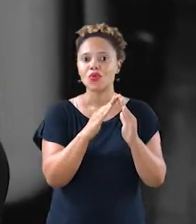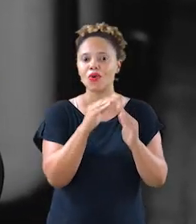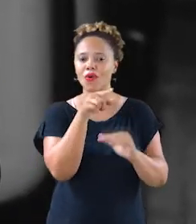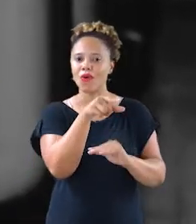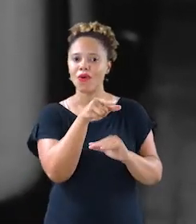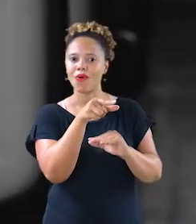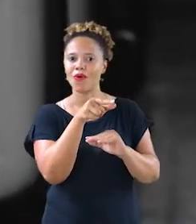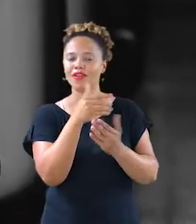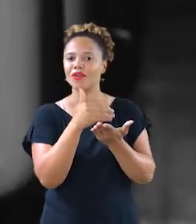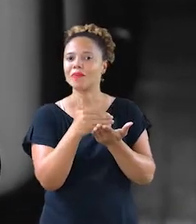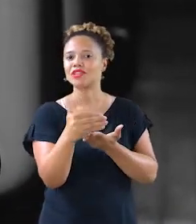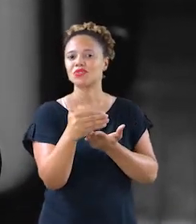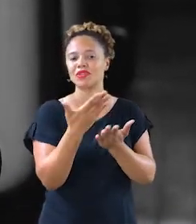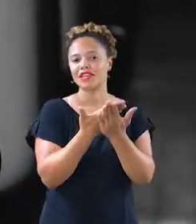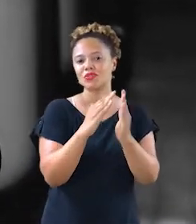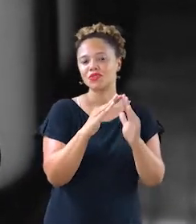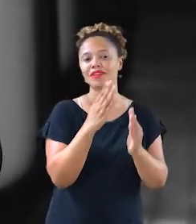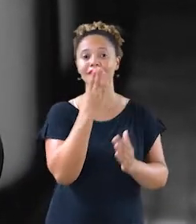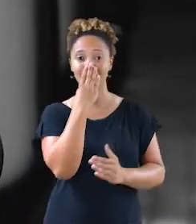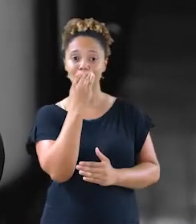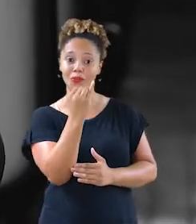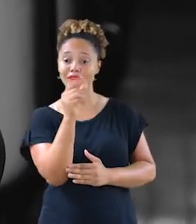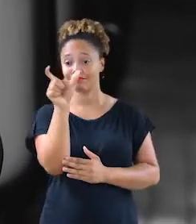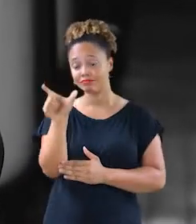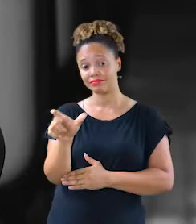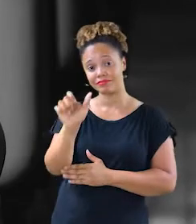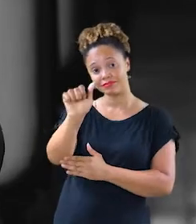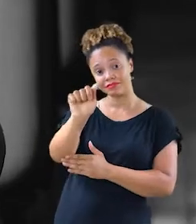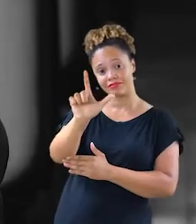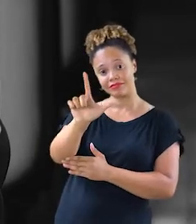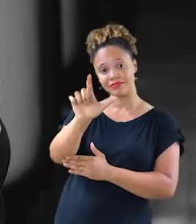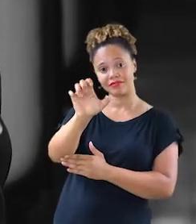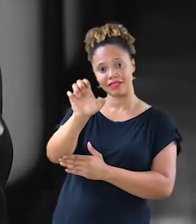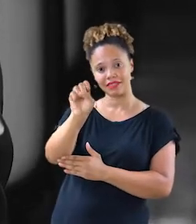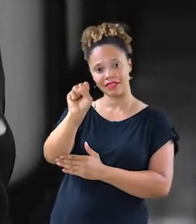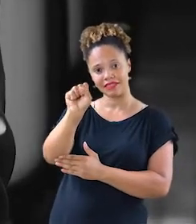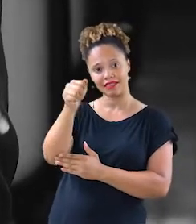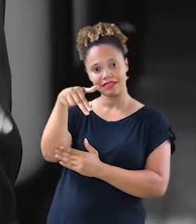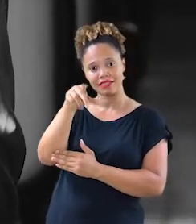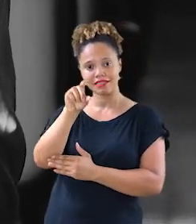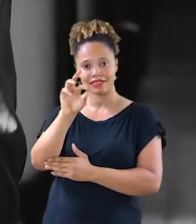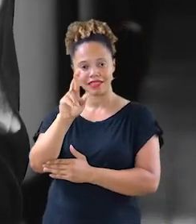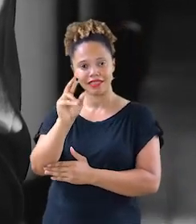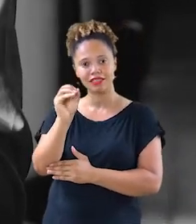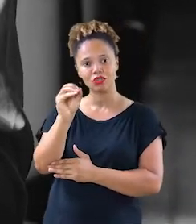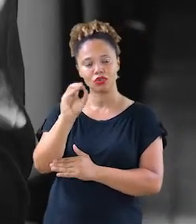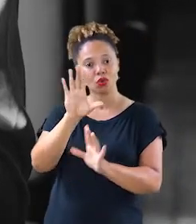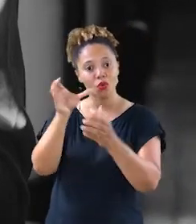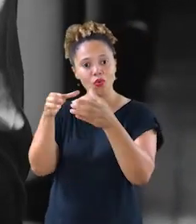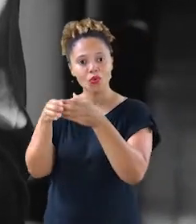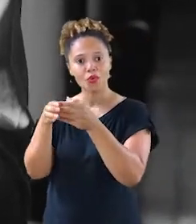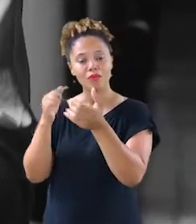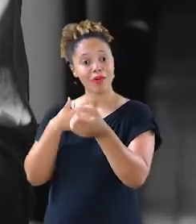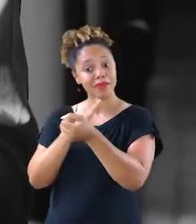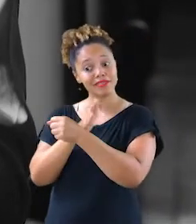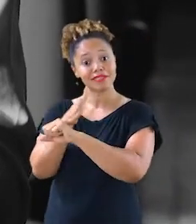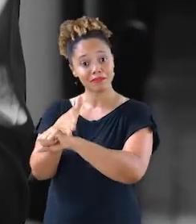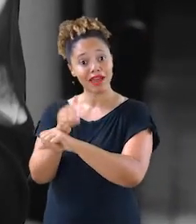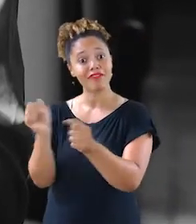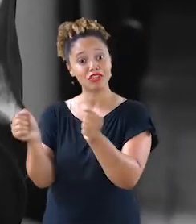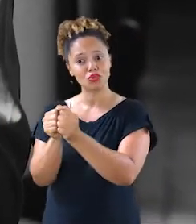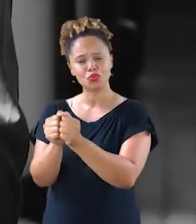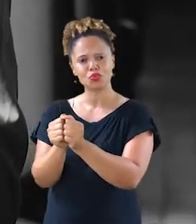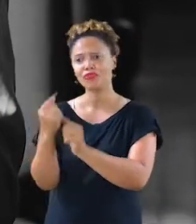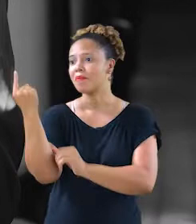pouquinho dessa coisa, foi o Alessandro Penese, que eu tive uma relação com o grupo de choro Som Brasileiro, que ele fez parte. E foi o